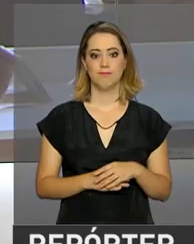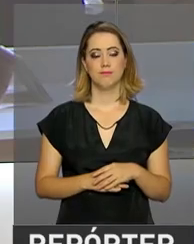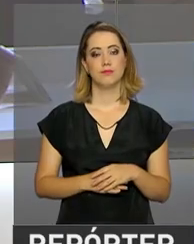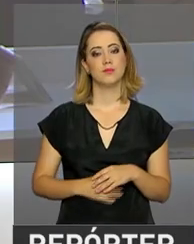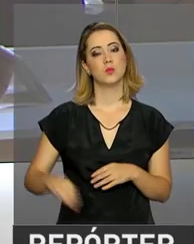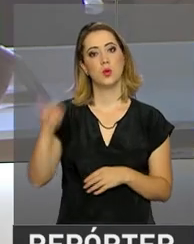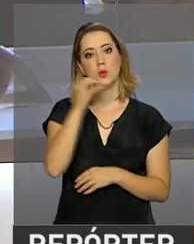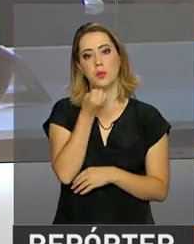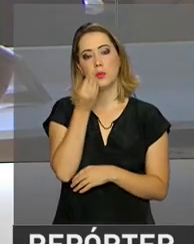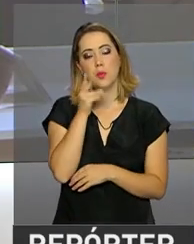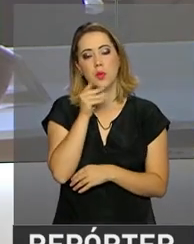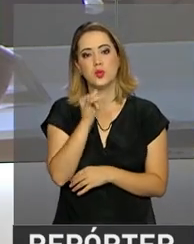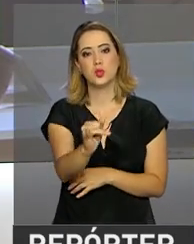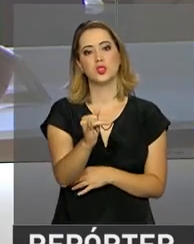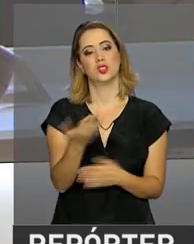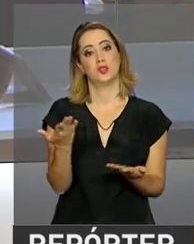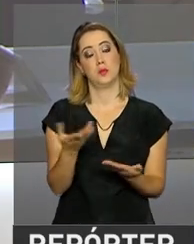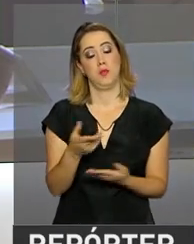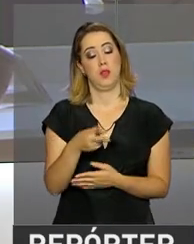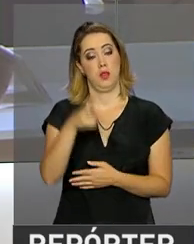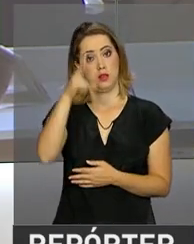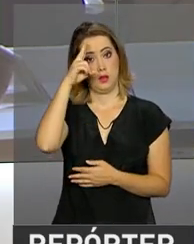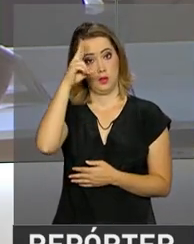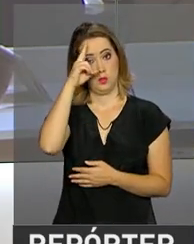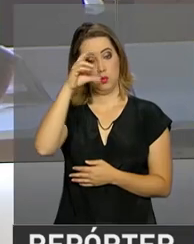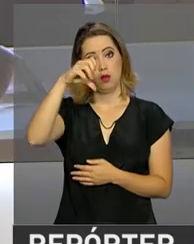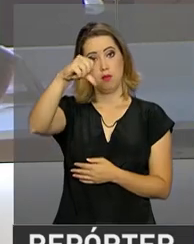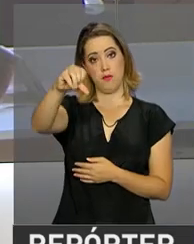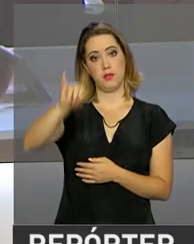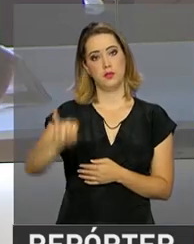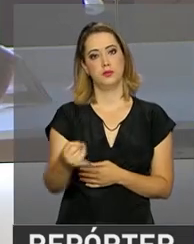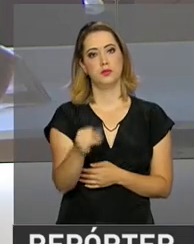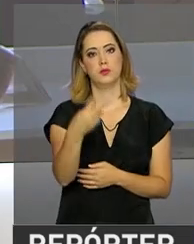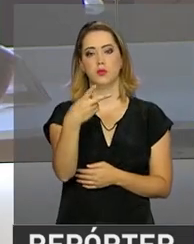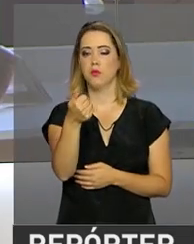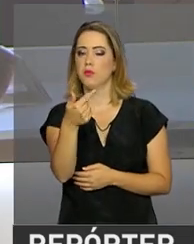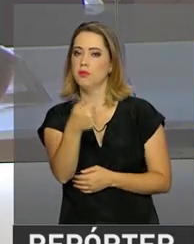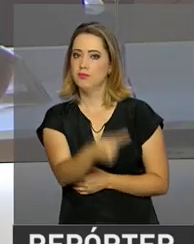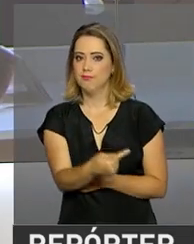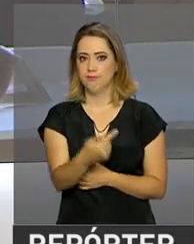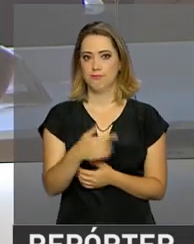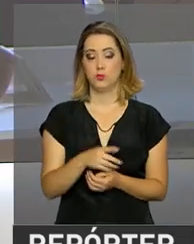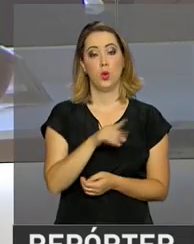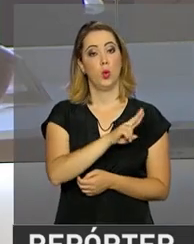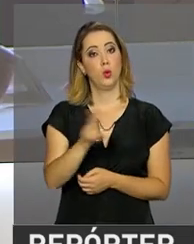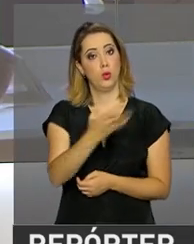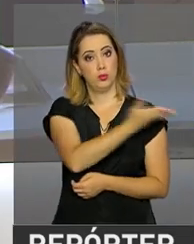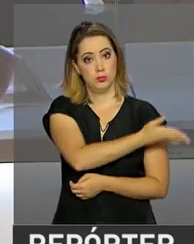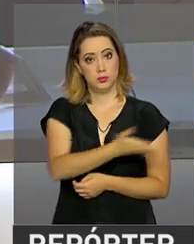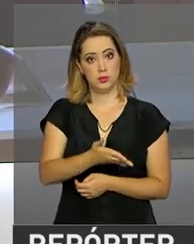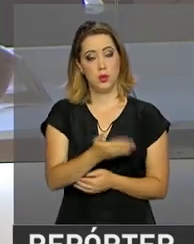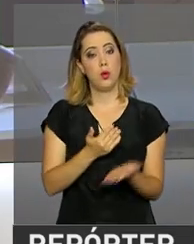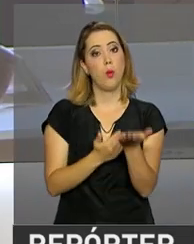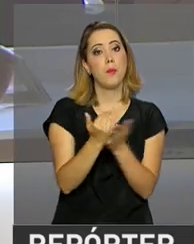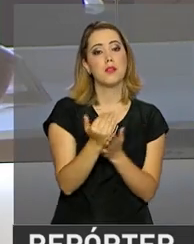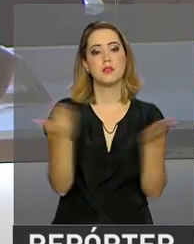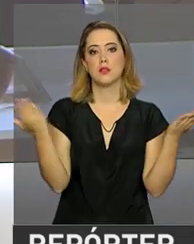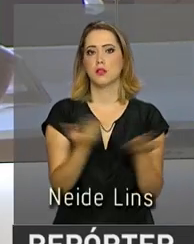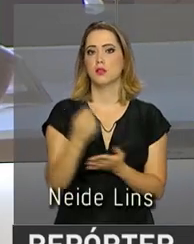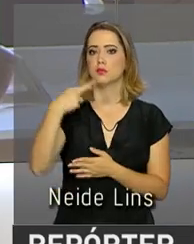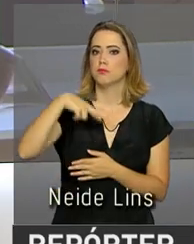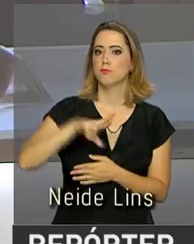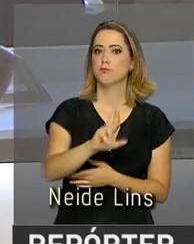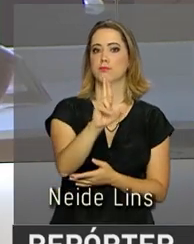Olá bom dia para você segunda-feira 9 de Janeiro de 2017 eu sou Renata corcini e começa agora o